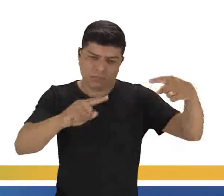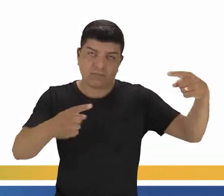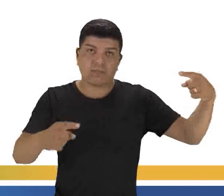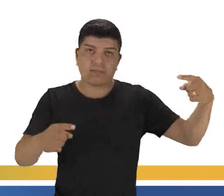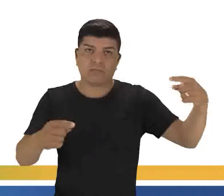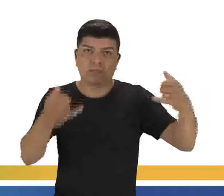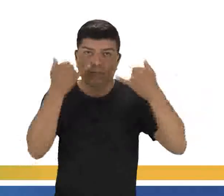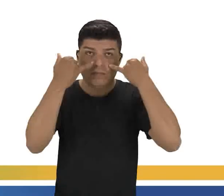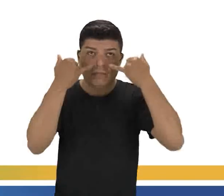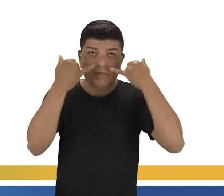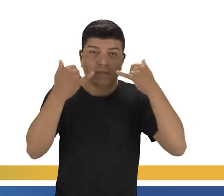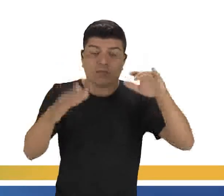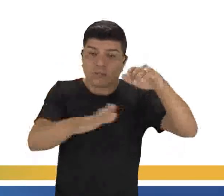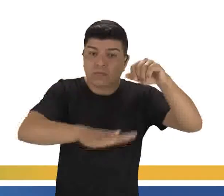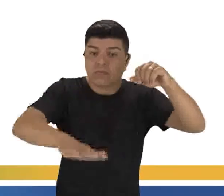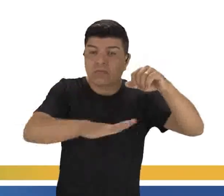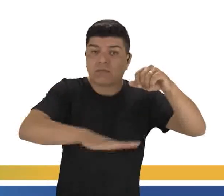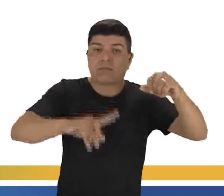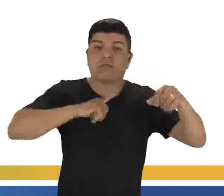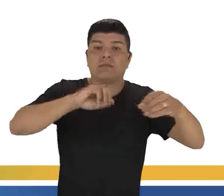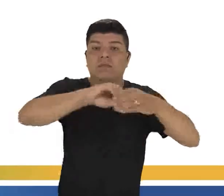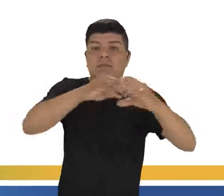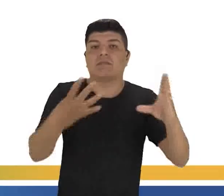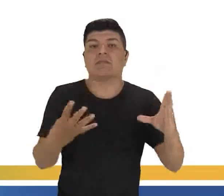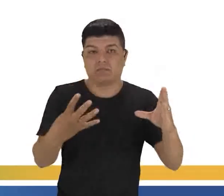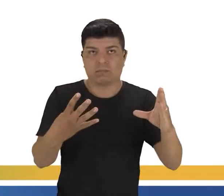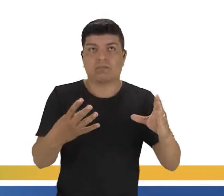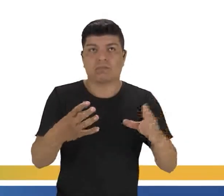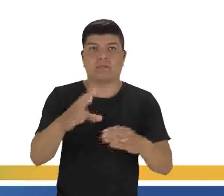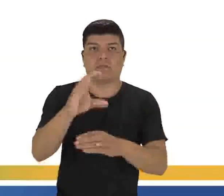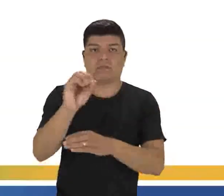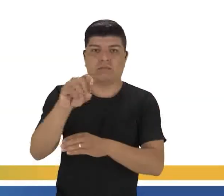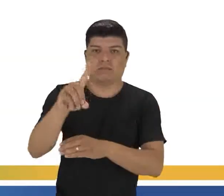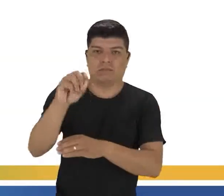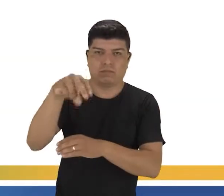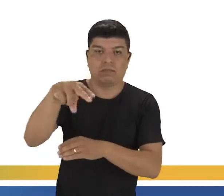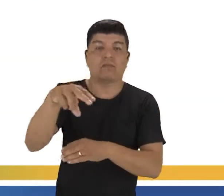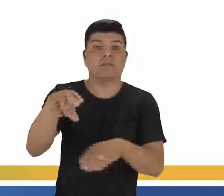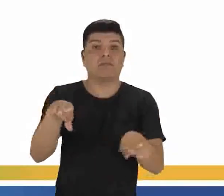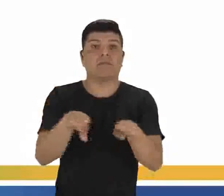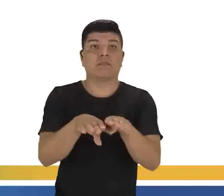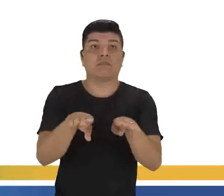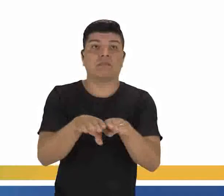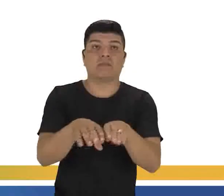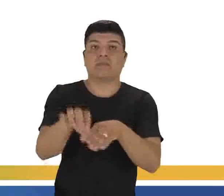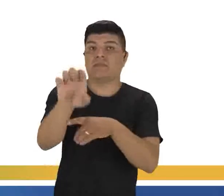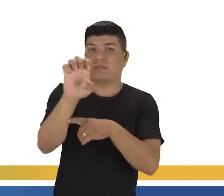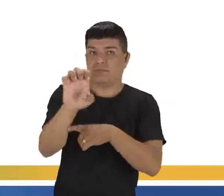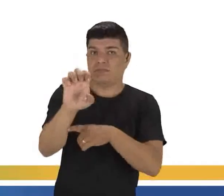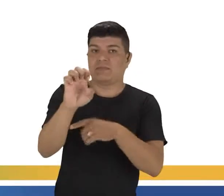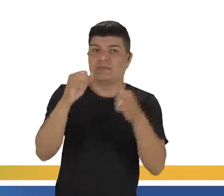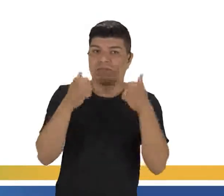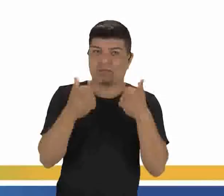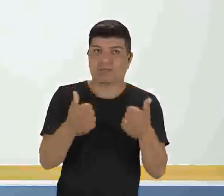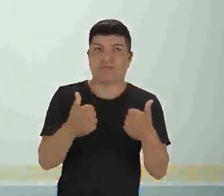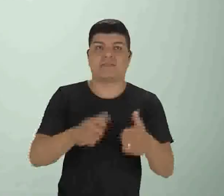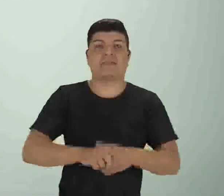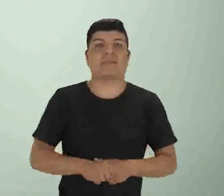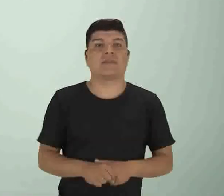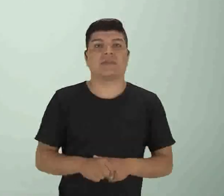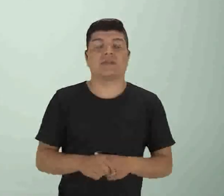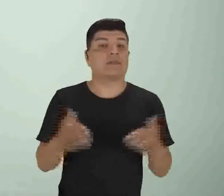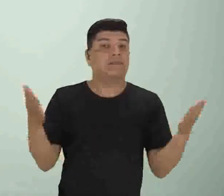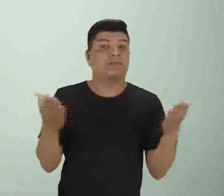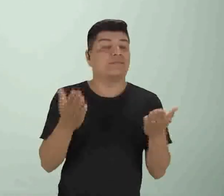são essas bases que têm essa característica? São os códons. Então, aí nós temos a alternativa E, tá ok?